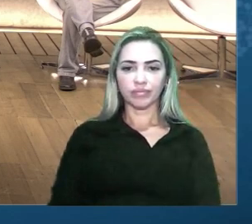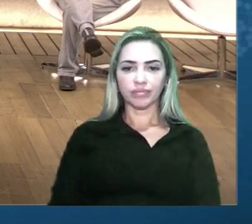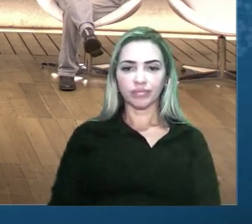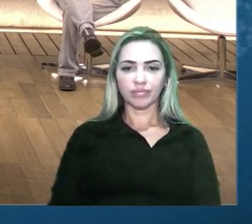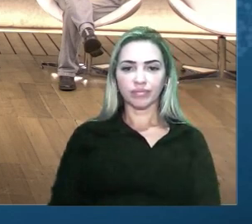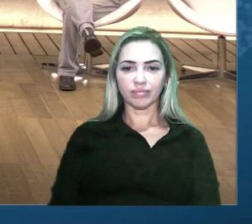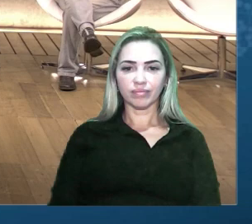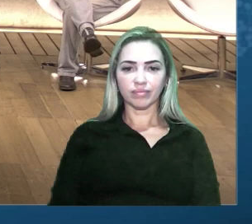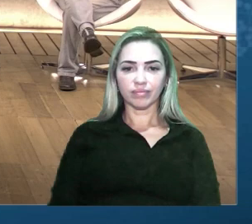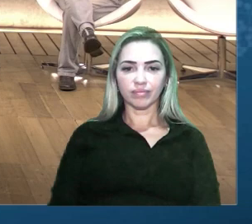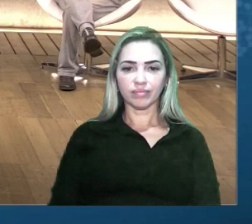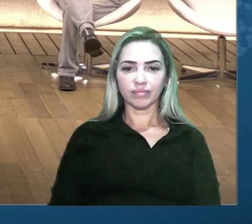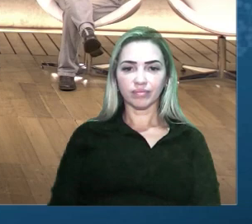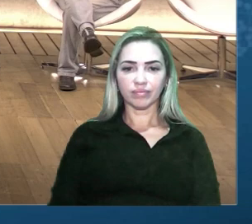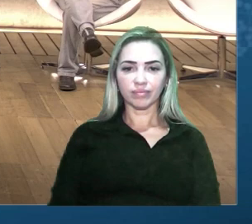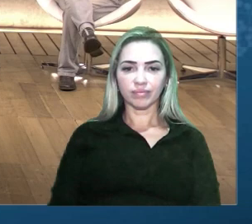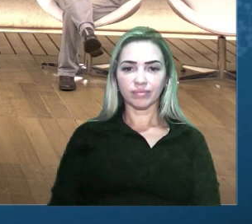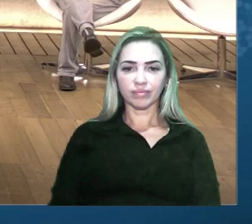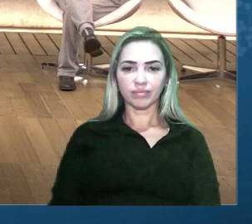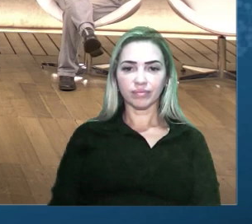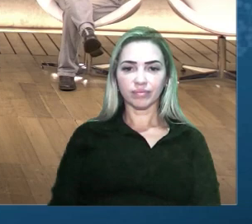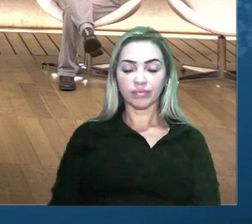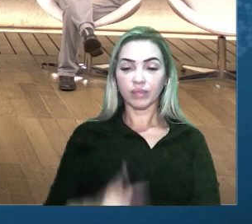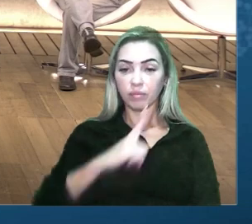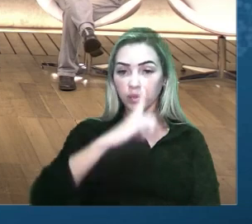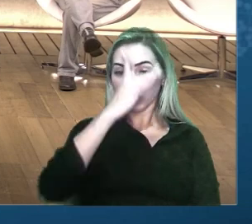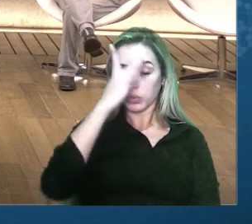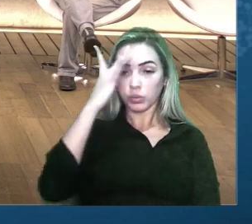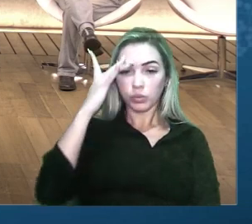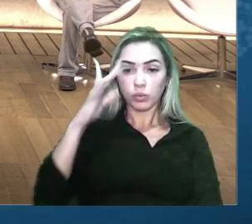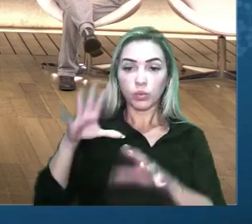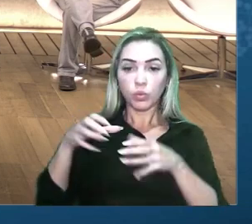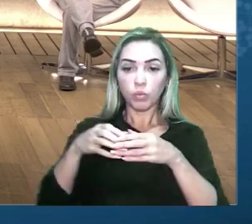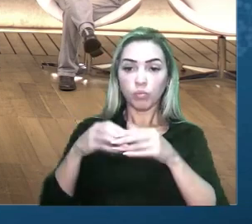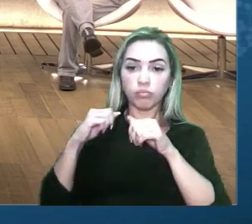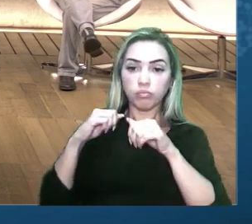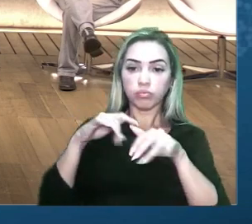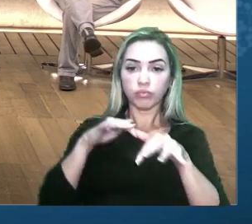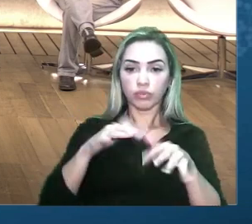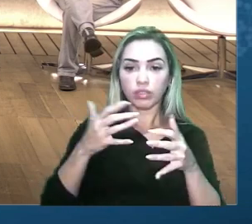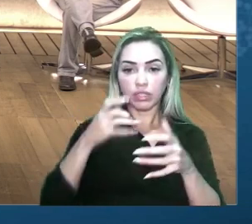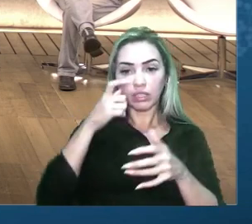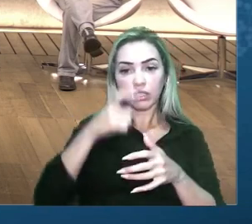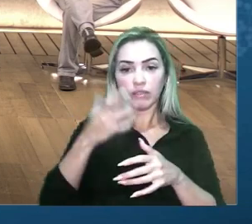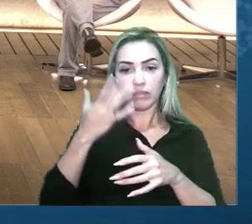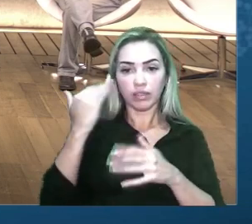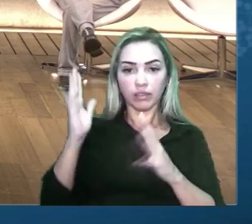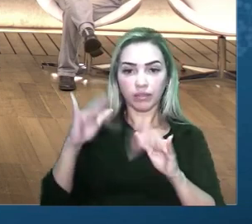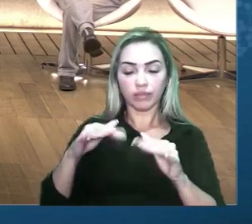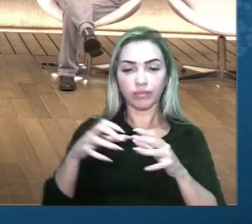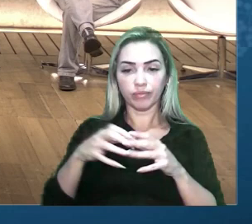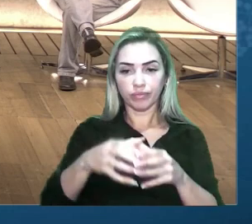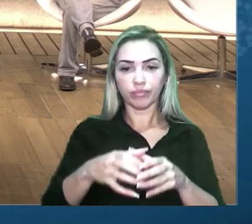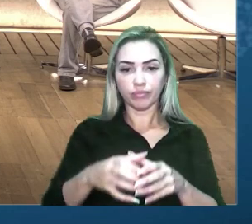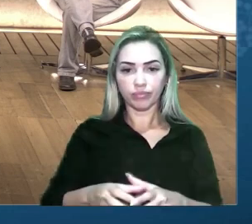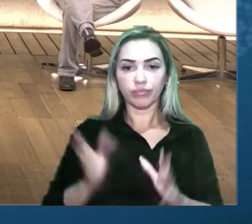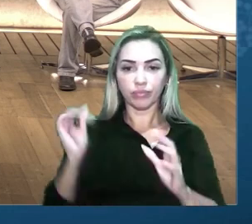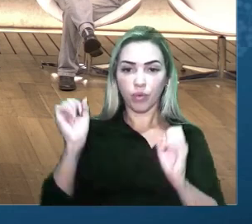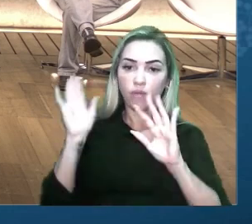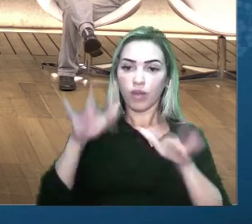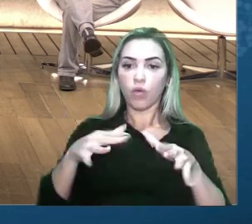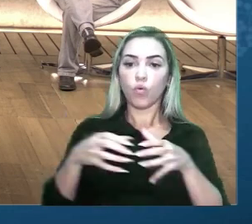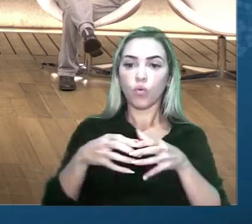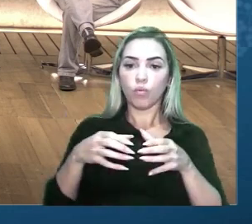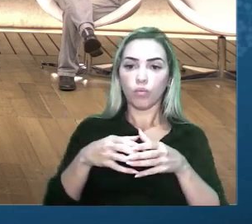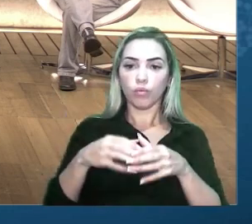Por favor, se todo o grupo dessa premiação puder vir, seria interessante. Venha o grupo todo.